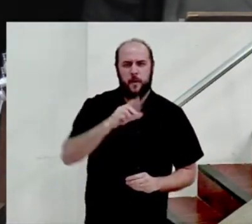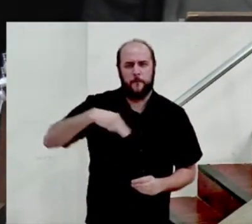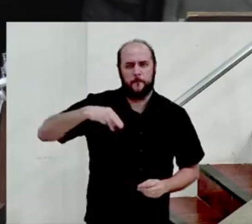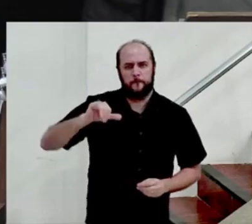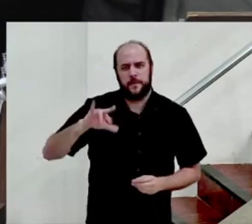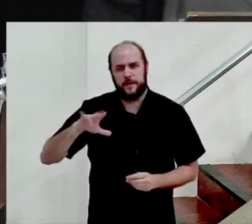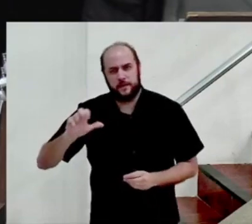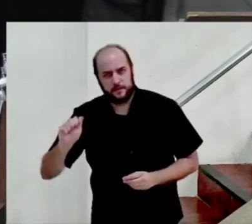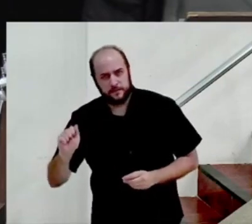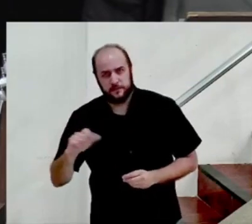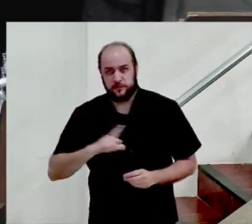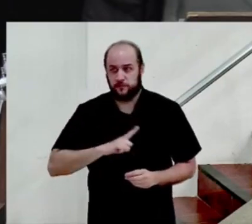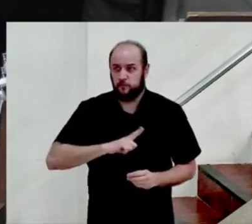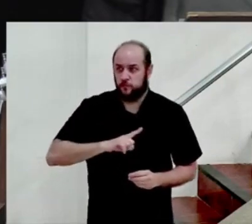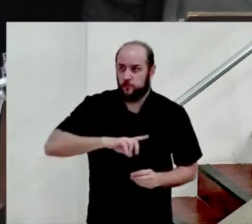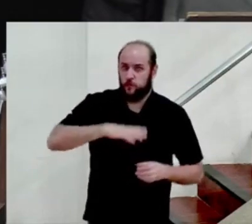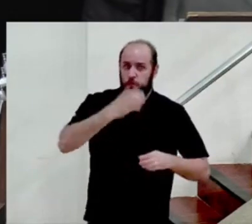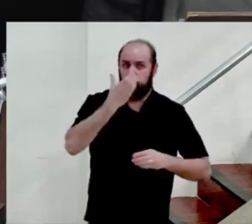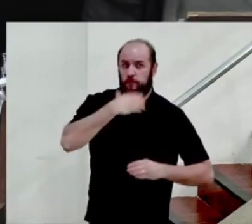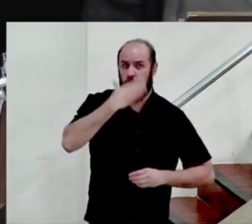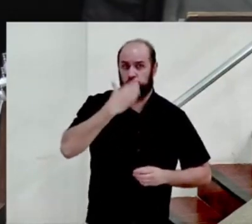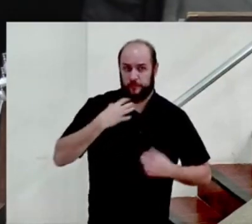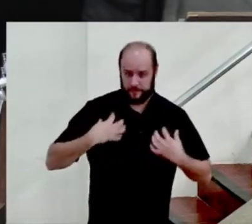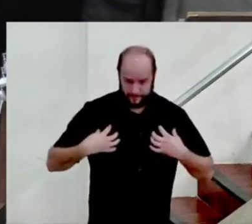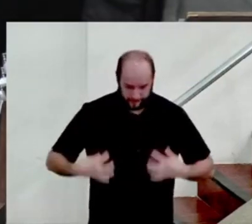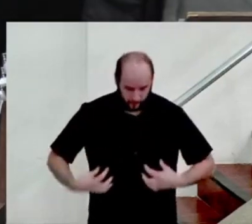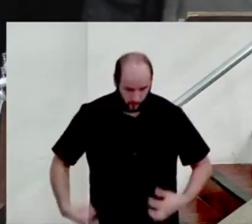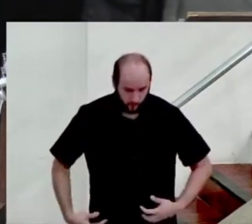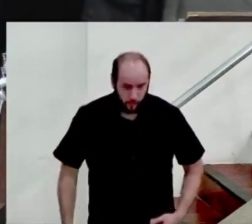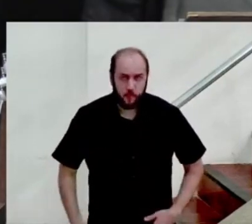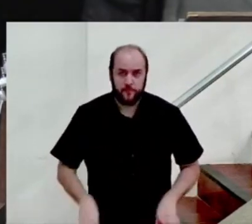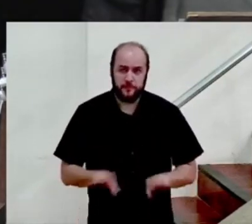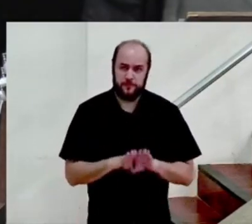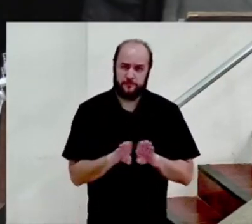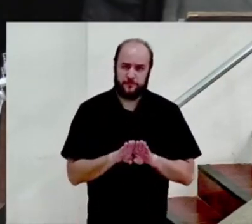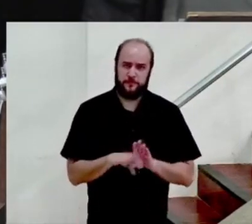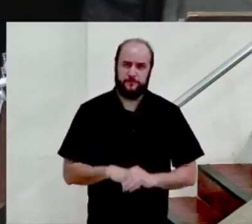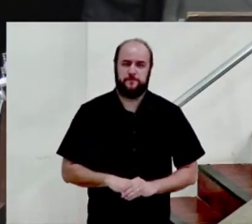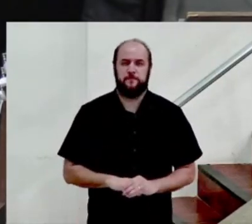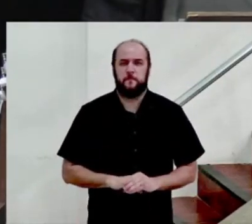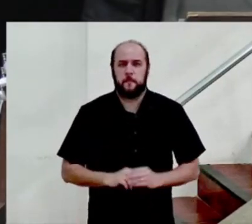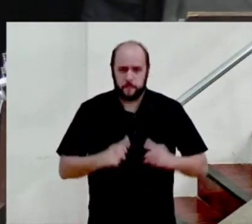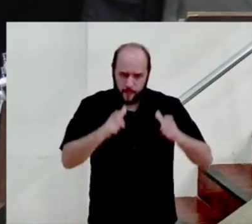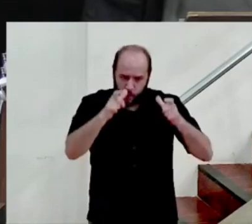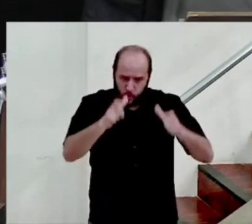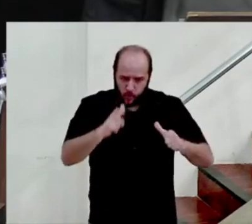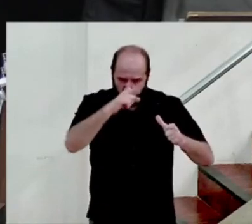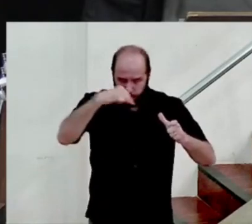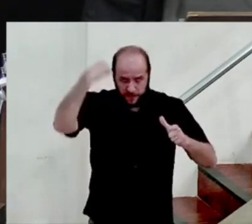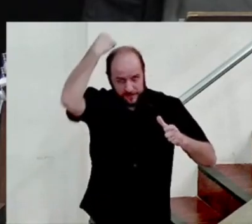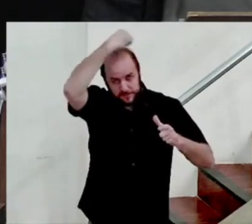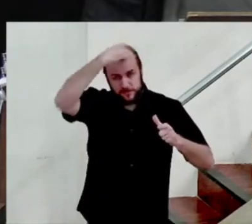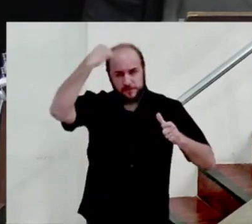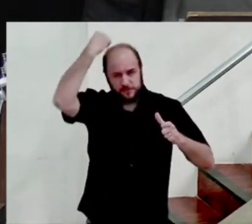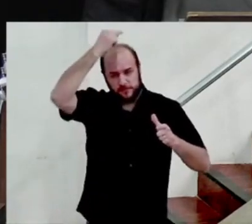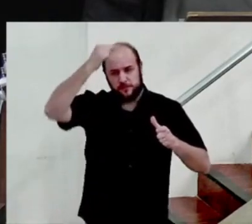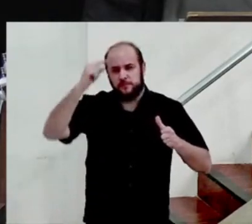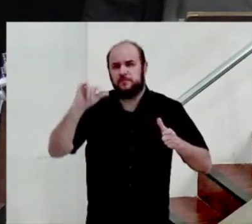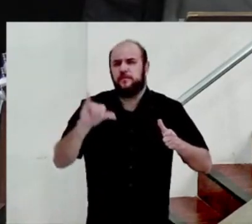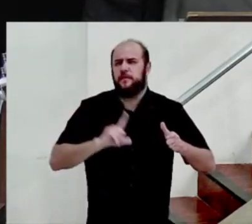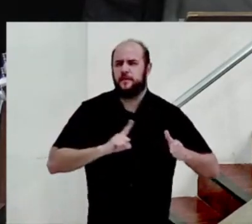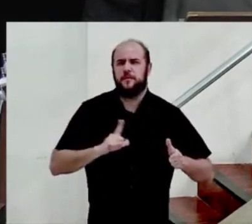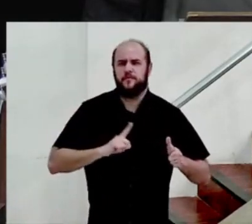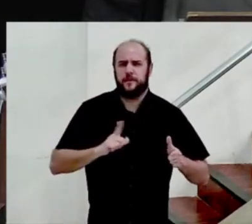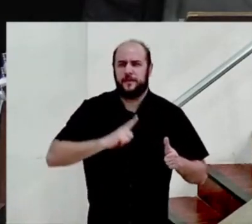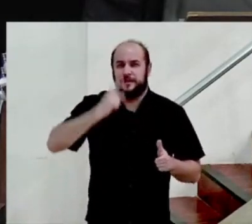si romãs, inclusive na roupa do sacerdote. Um santuário naquela época tinha também como imagem